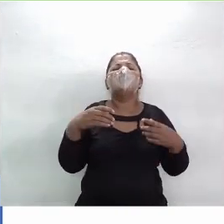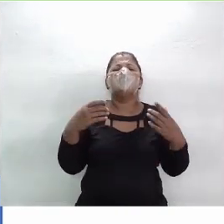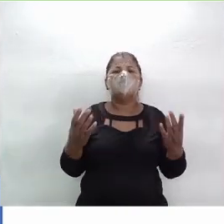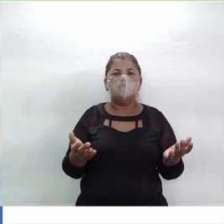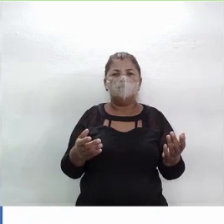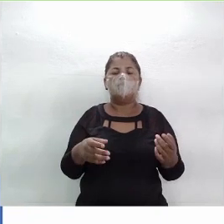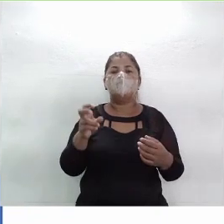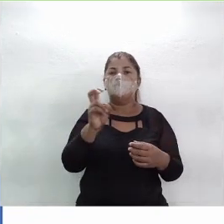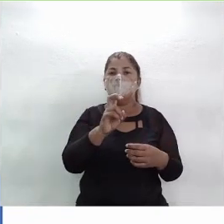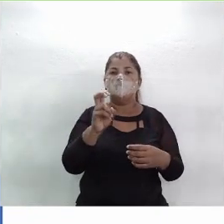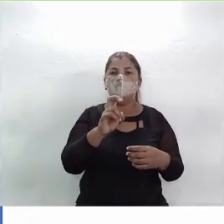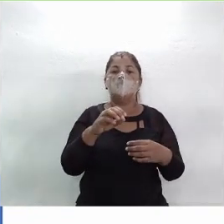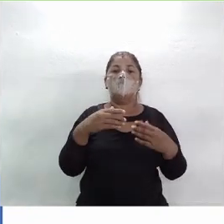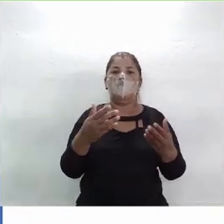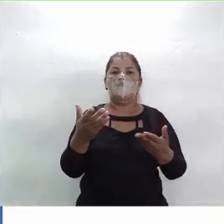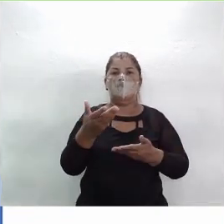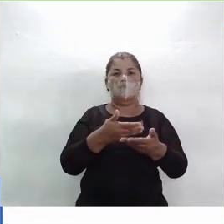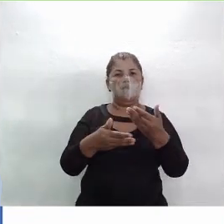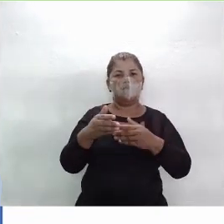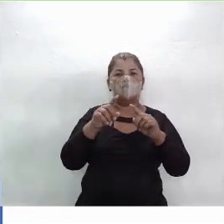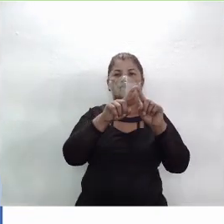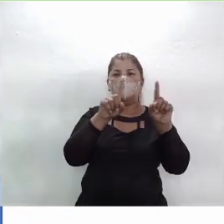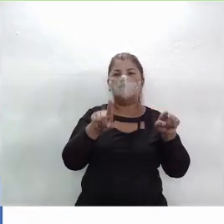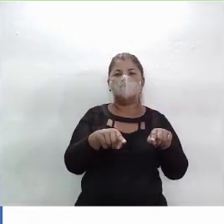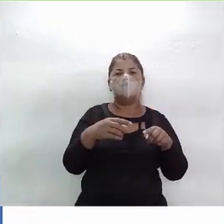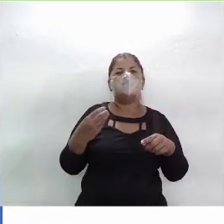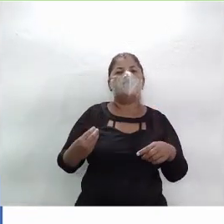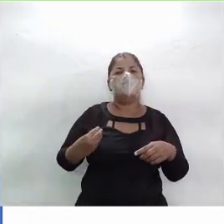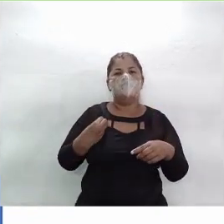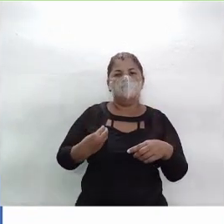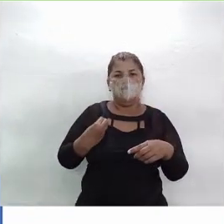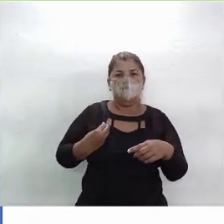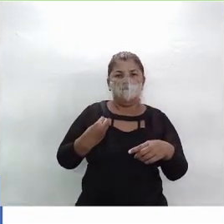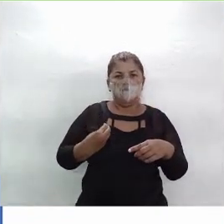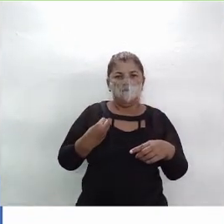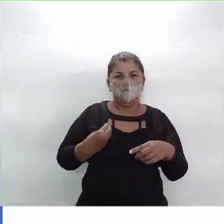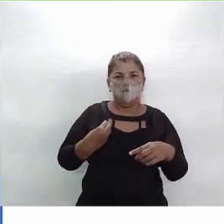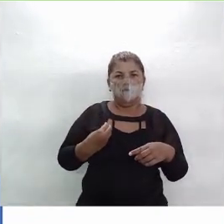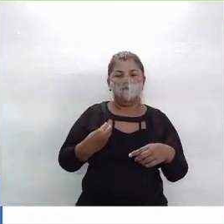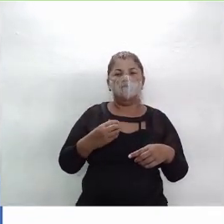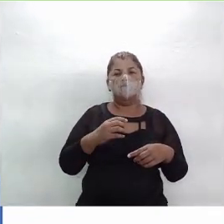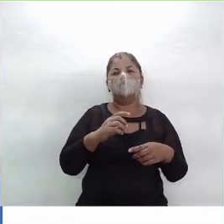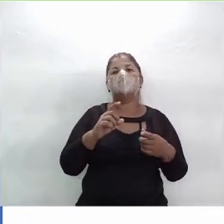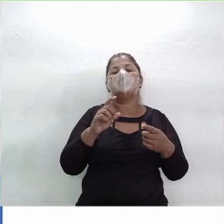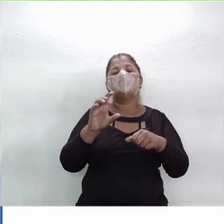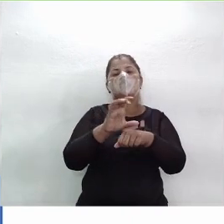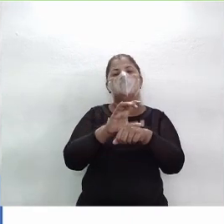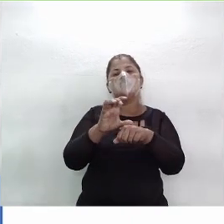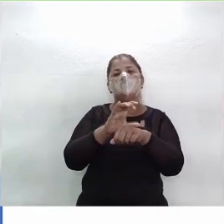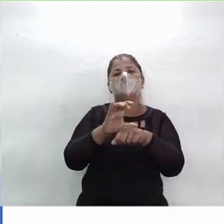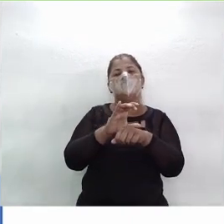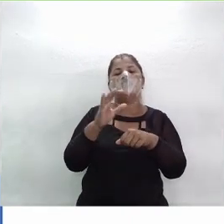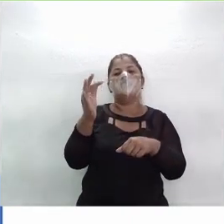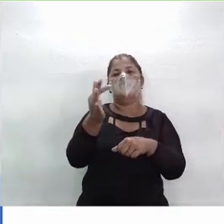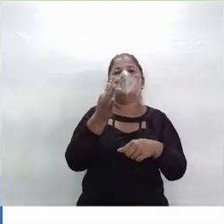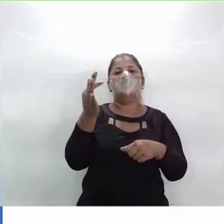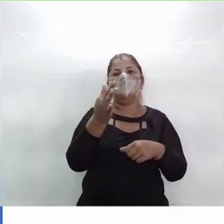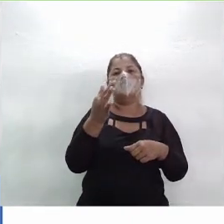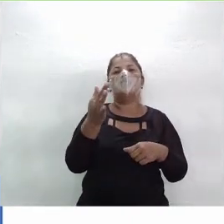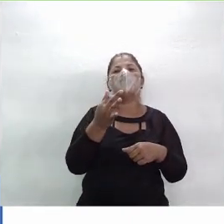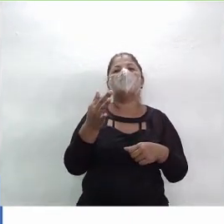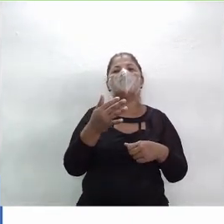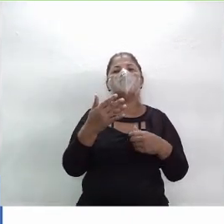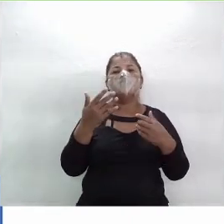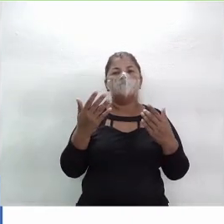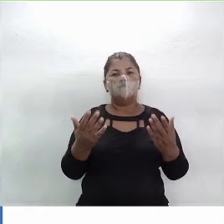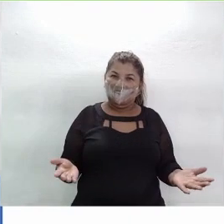cidadão? Quinto, qual a relação entre projetos de vida, que no caso é individual, e a